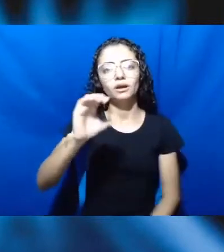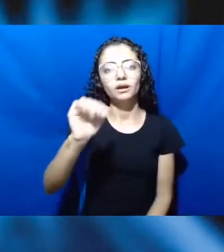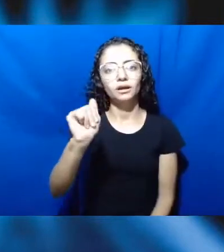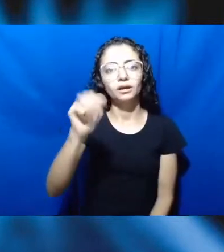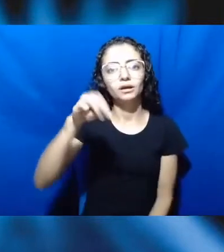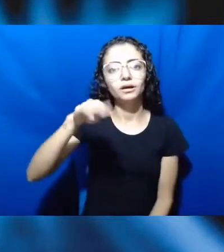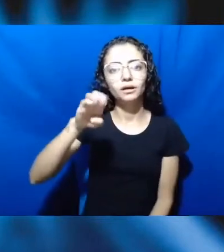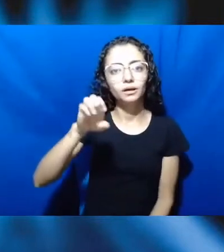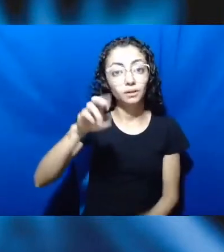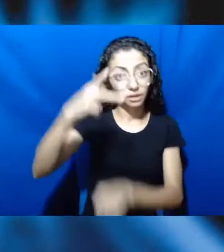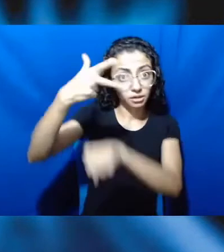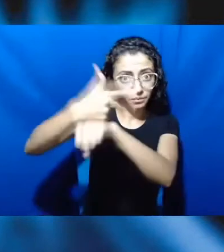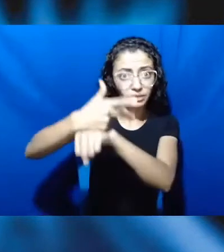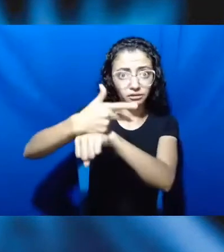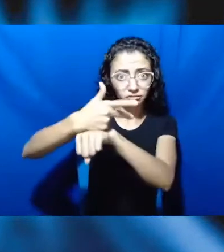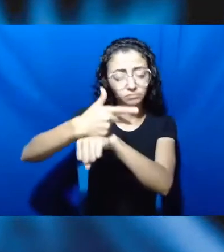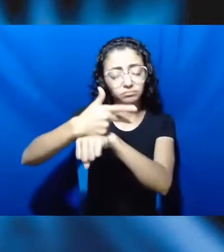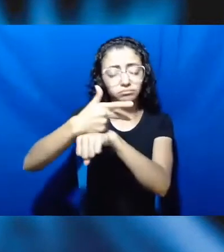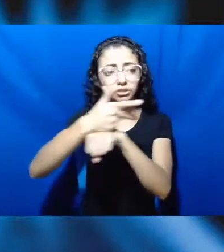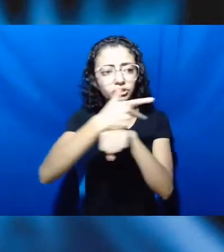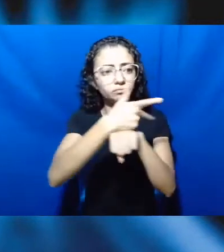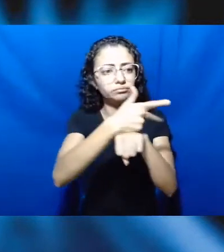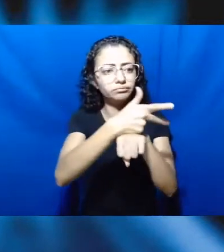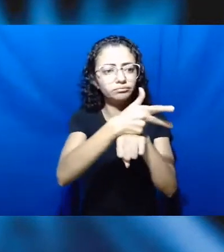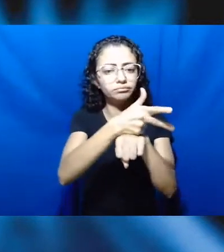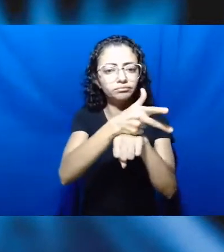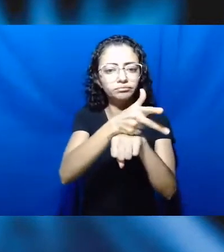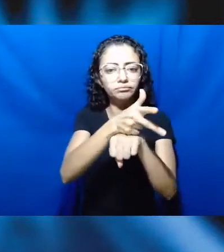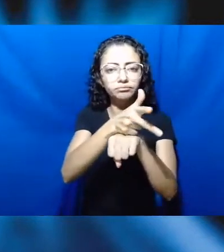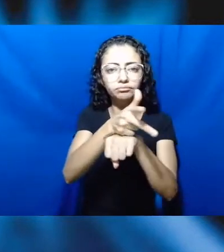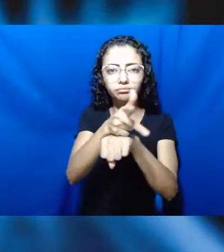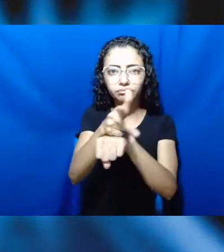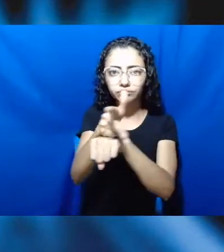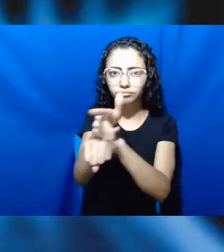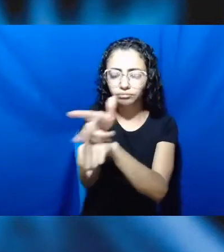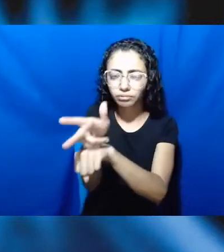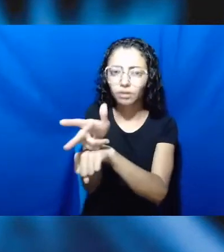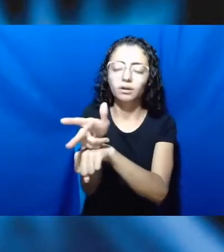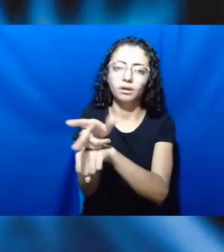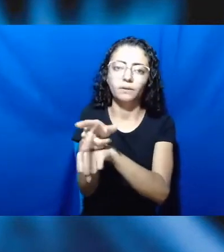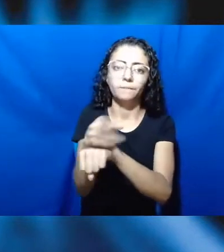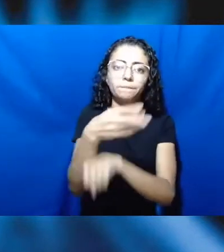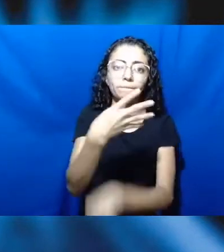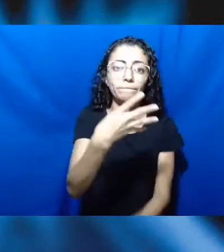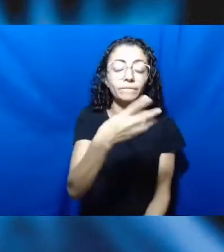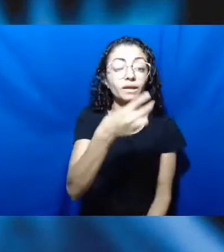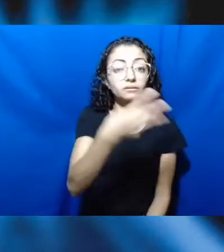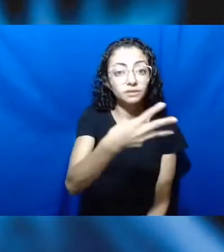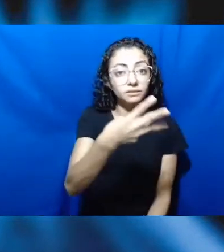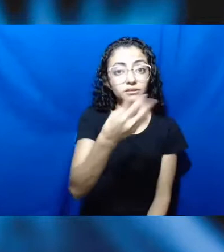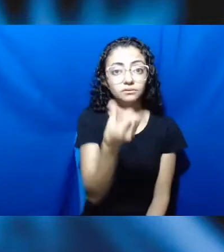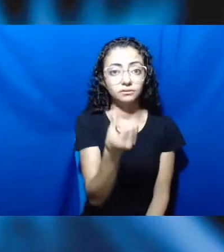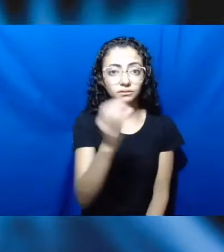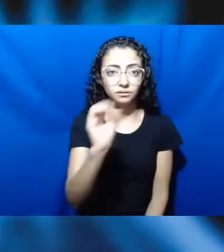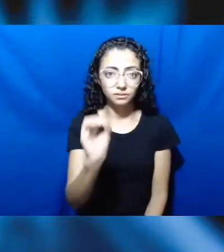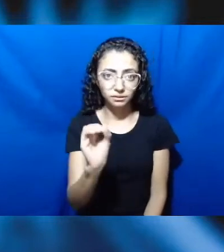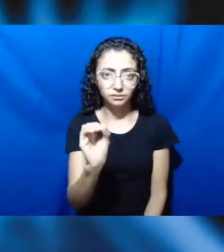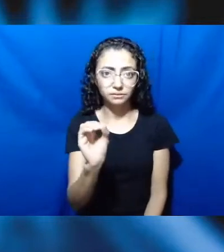essa câmera que faz um giro de 360 graus, olhando para a cidade, né?